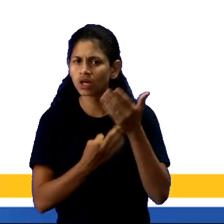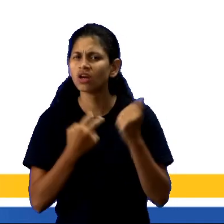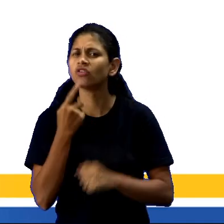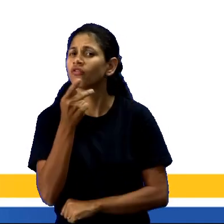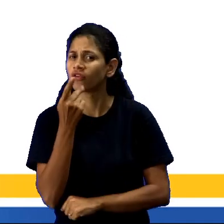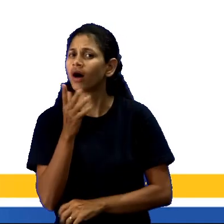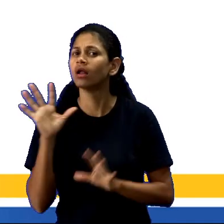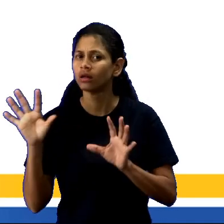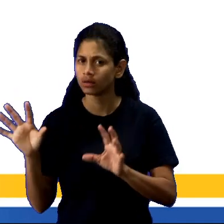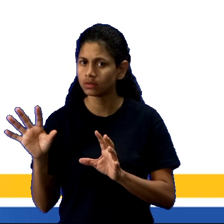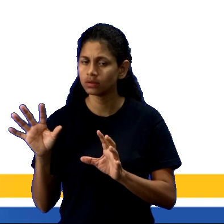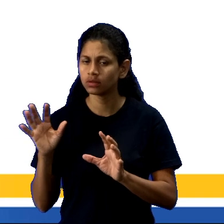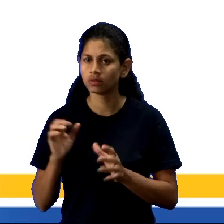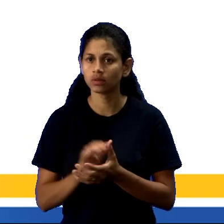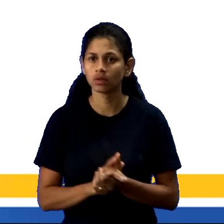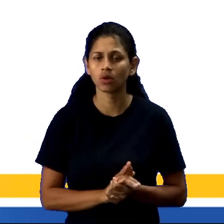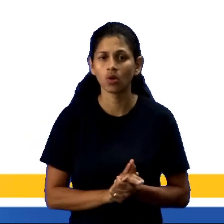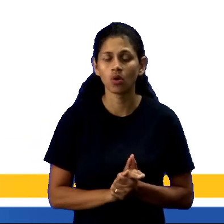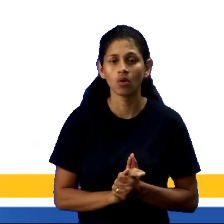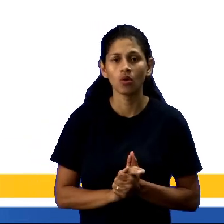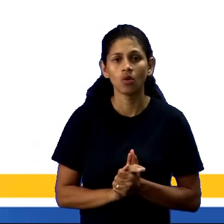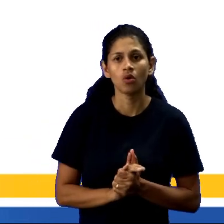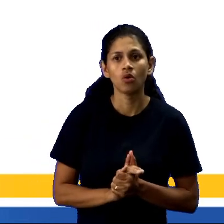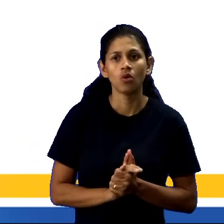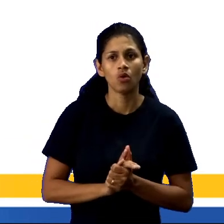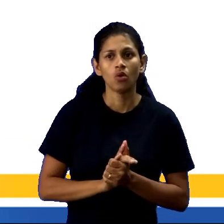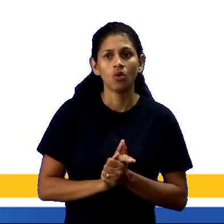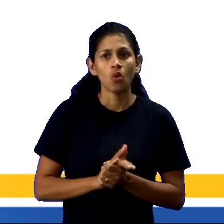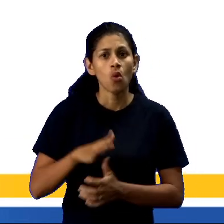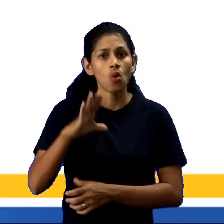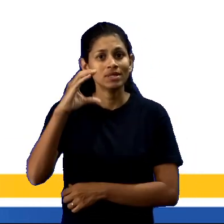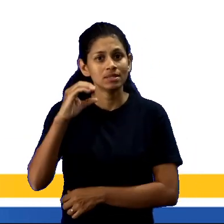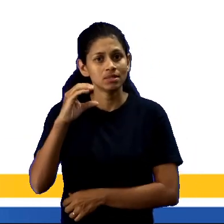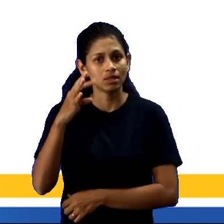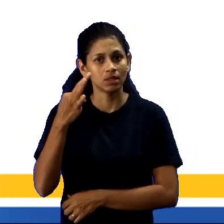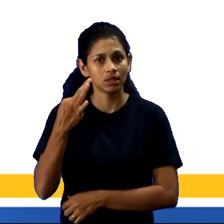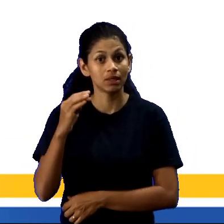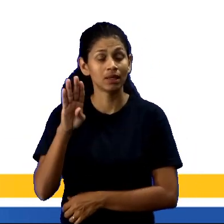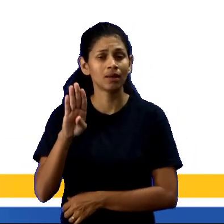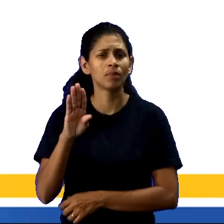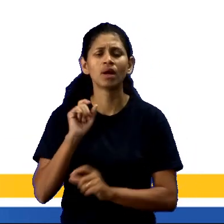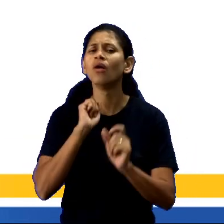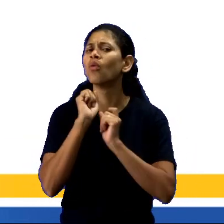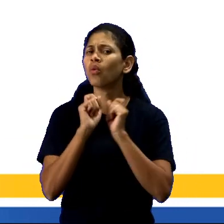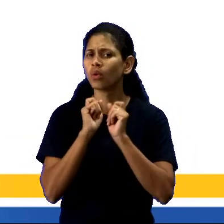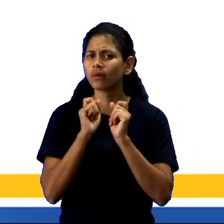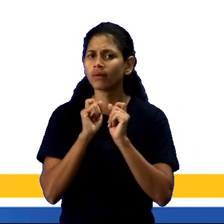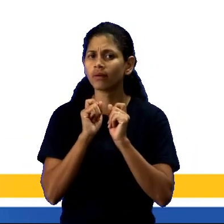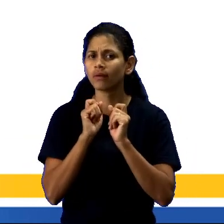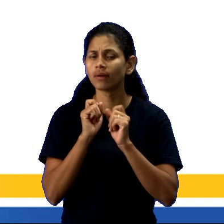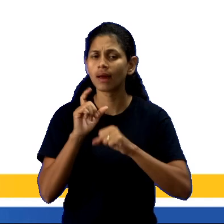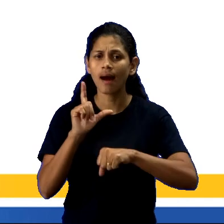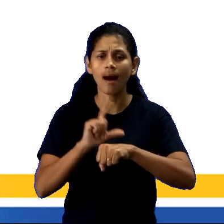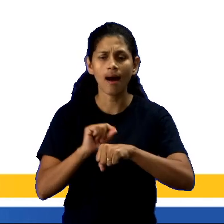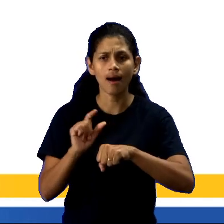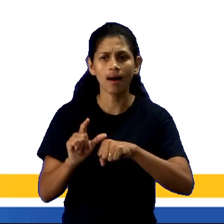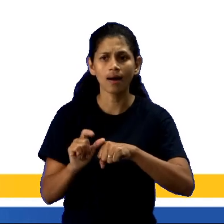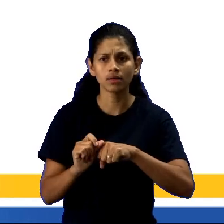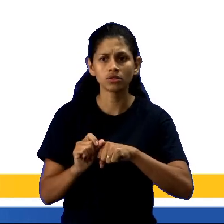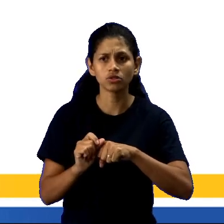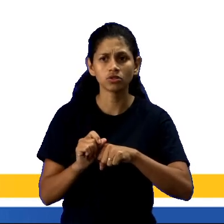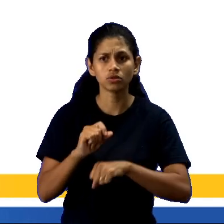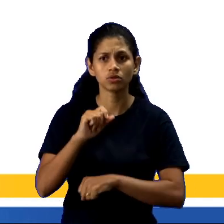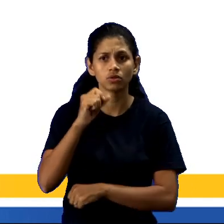textos legais. O que o Código de Trânsito Brasileiro diz? Artigo 254.